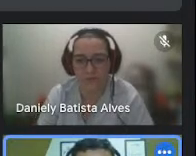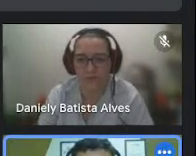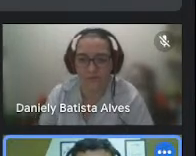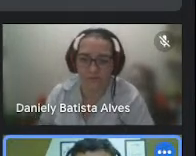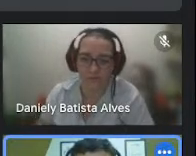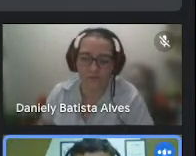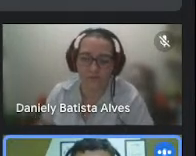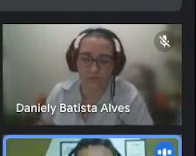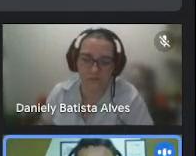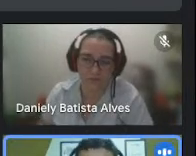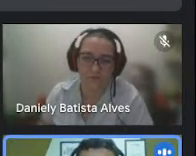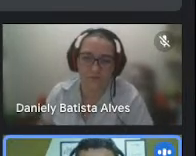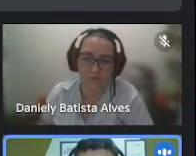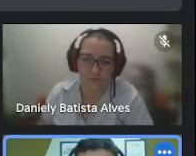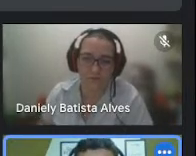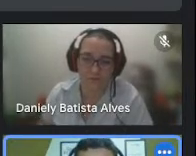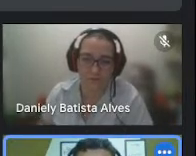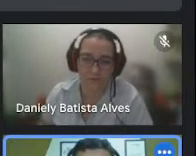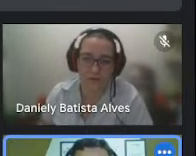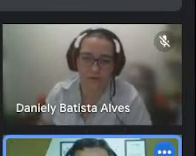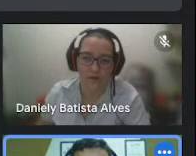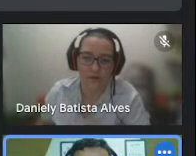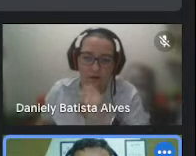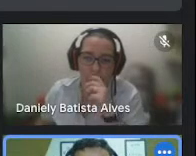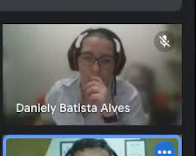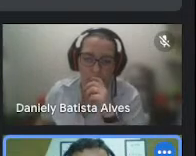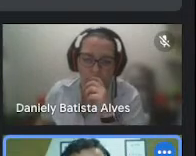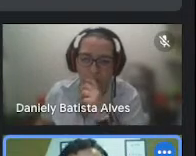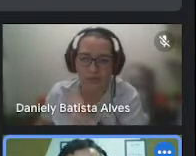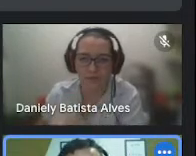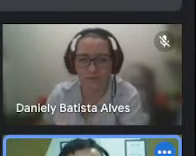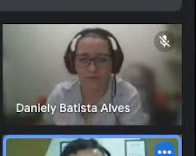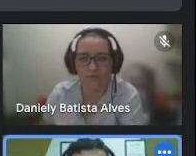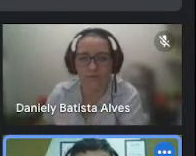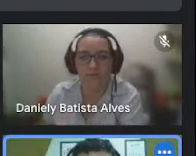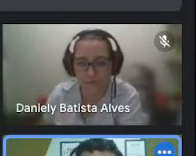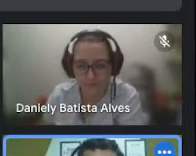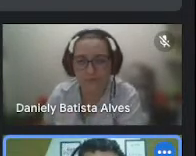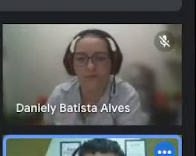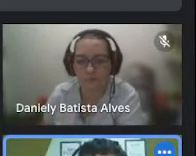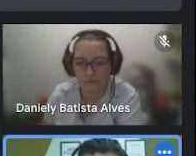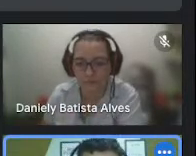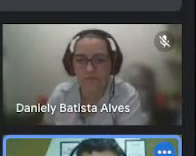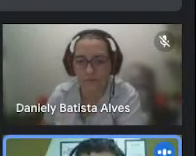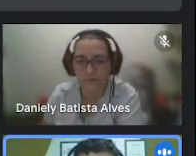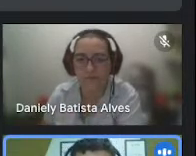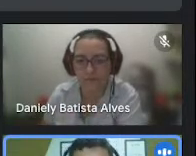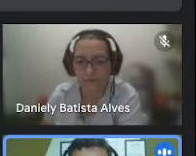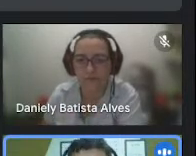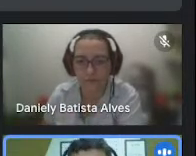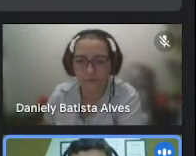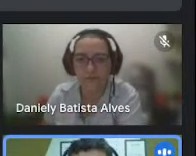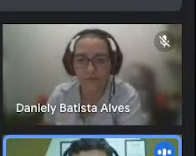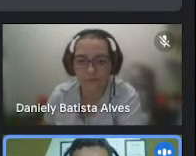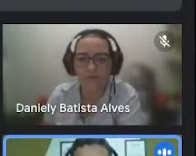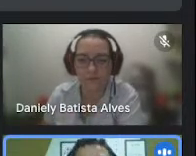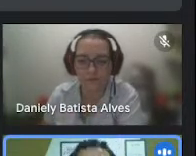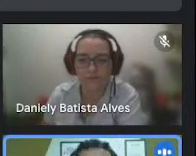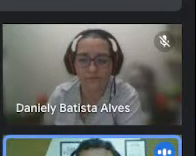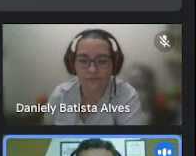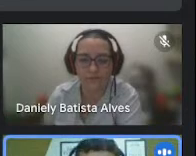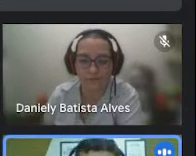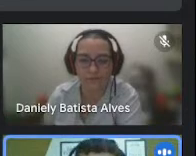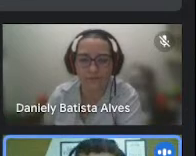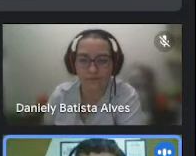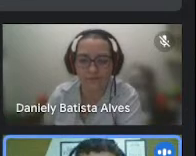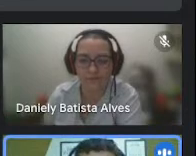ser importantes. E é importante ver também as minutas dos documentos para você já ir elaborando o seu projeto.